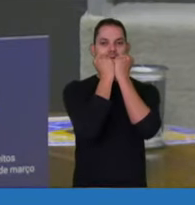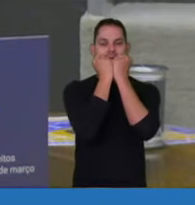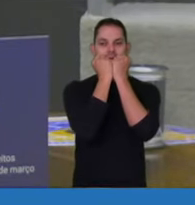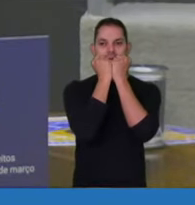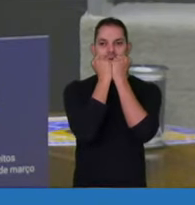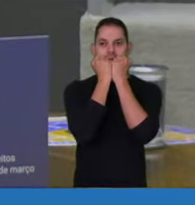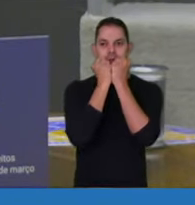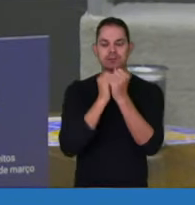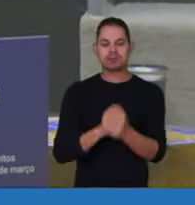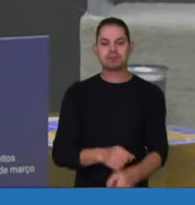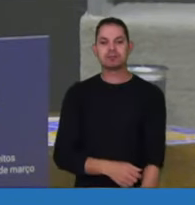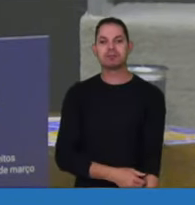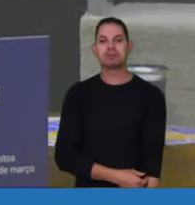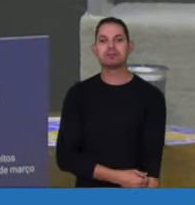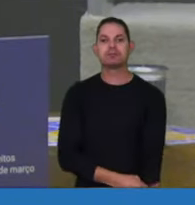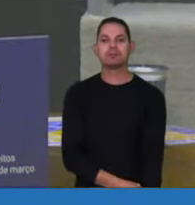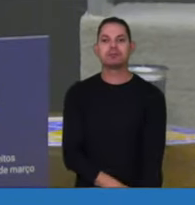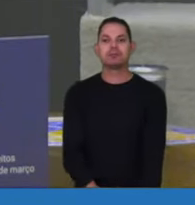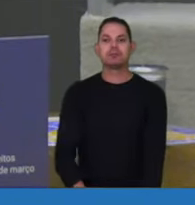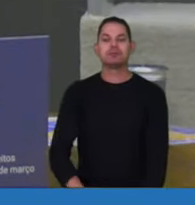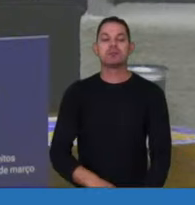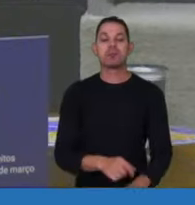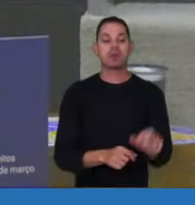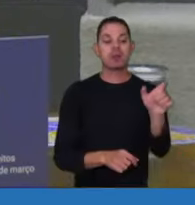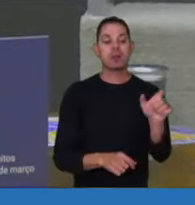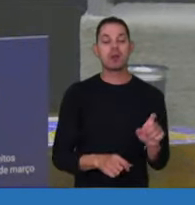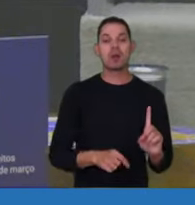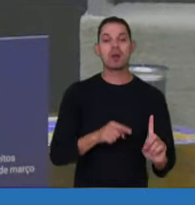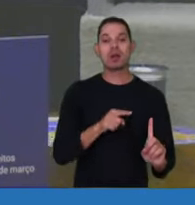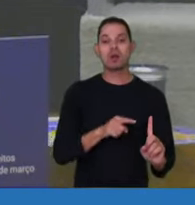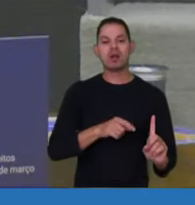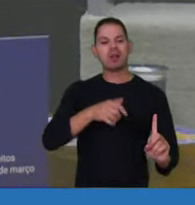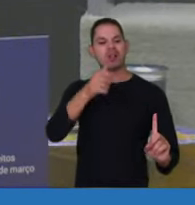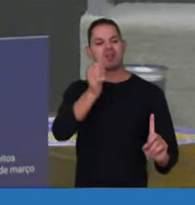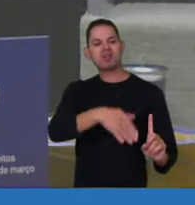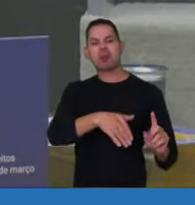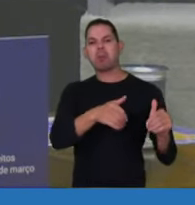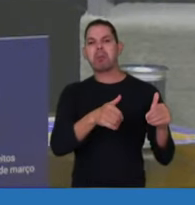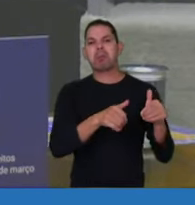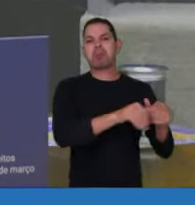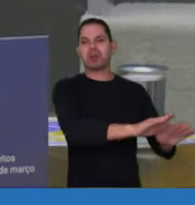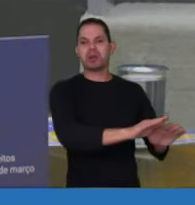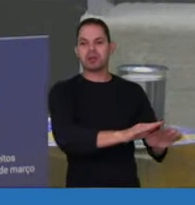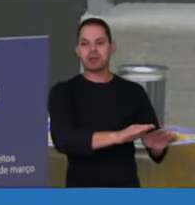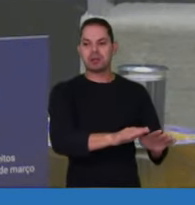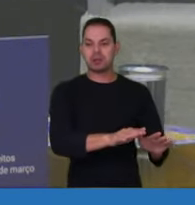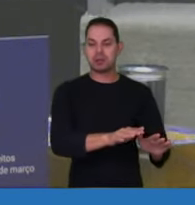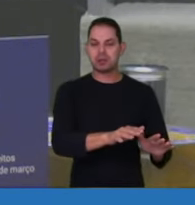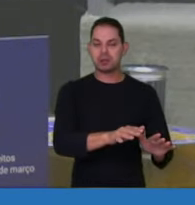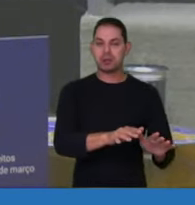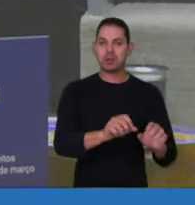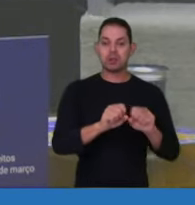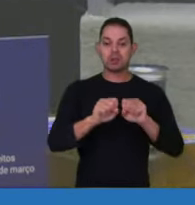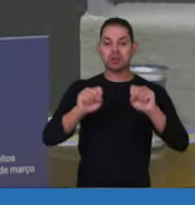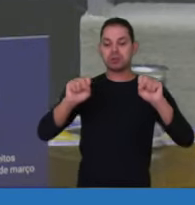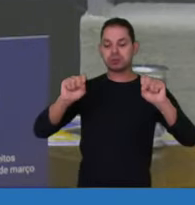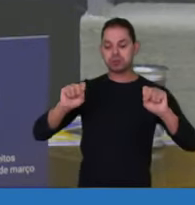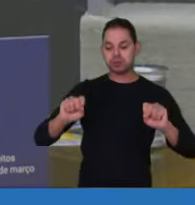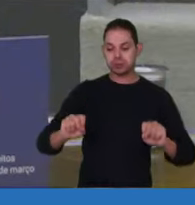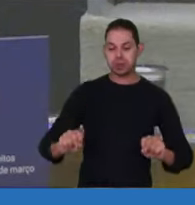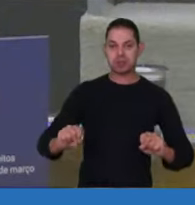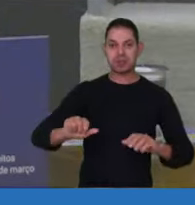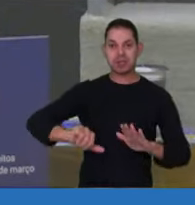torná-la uma peça dispensável na engrenagem